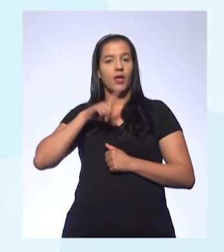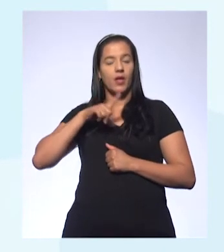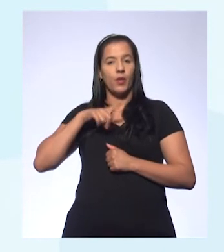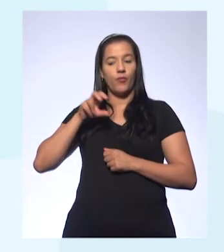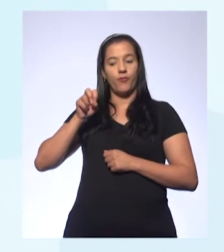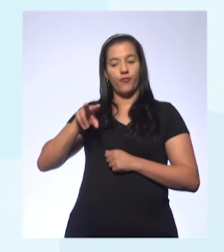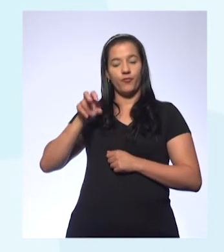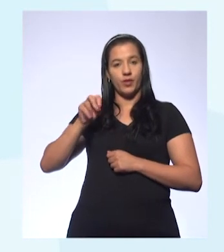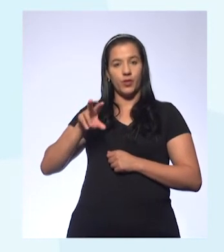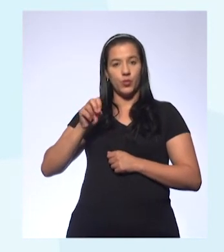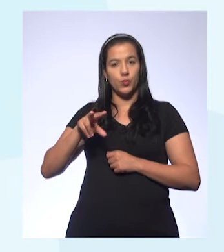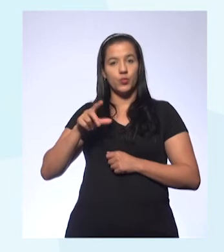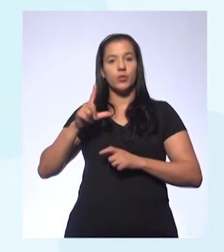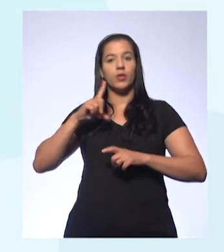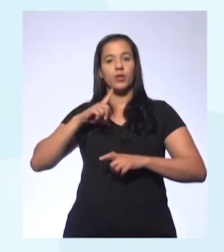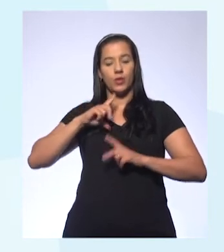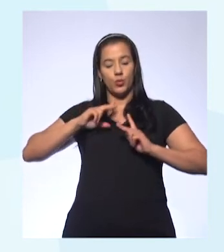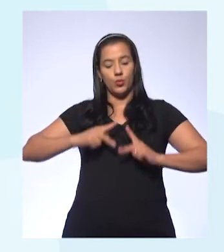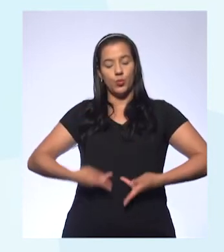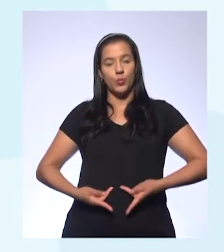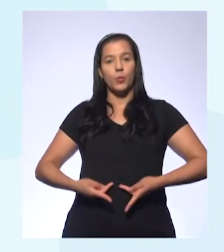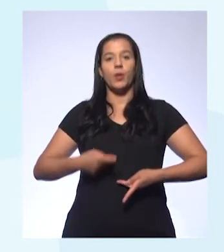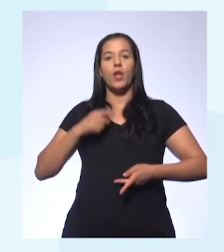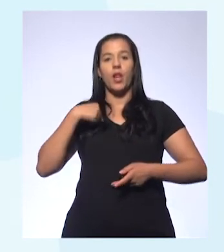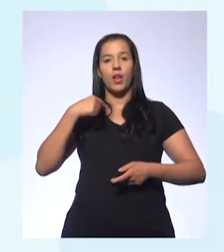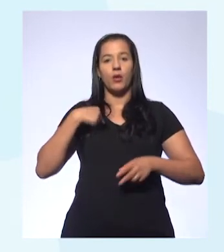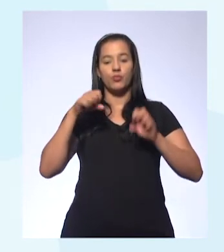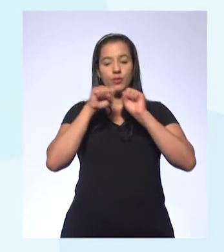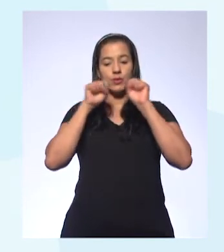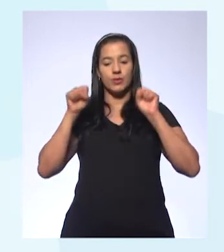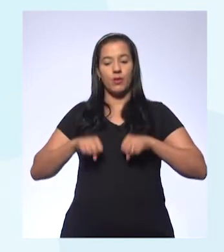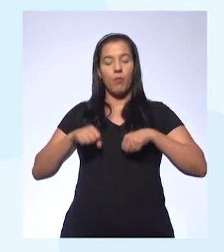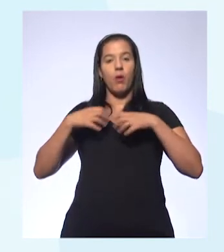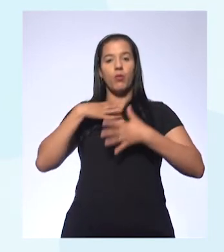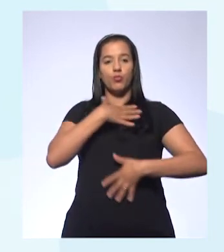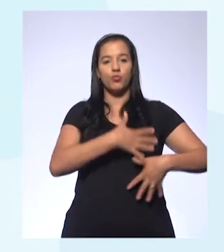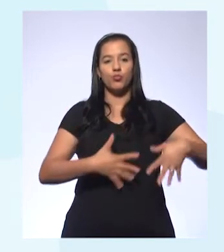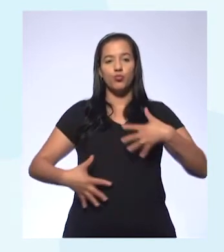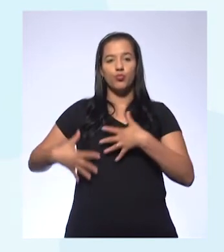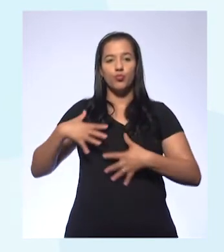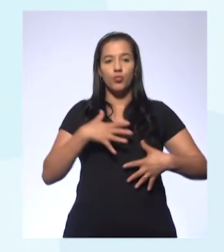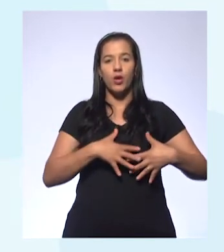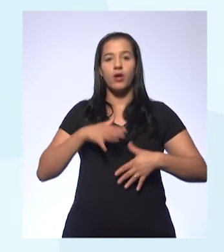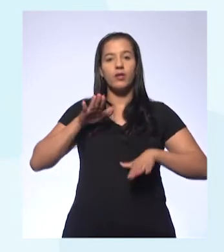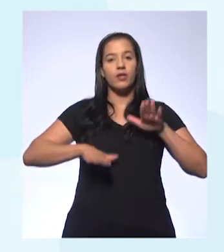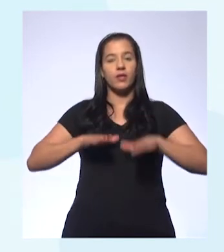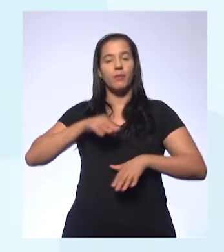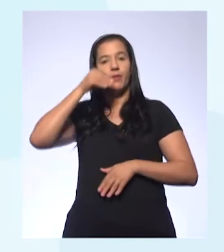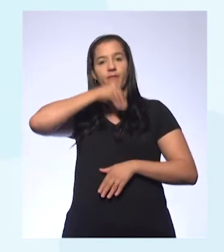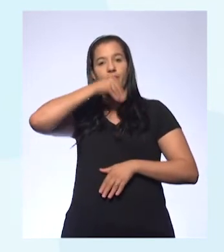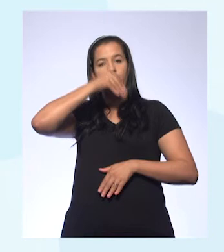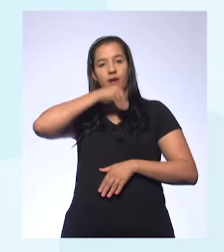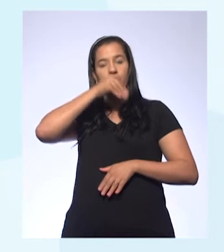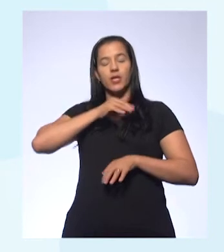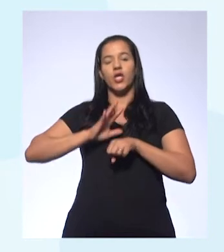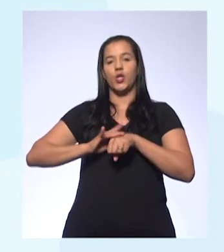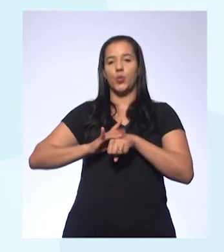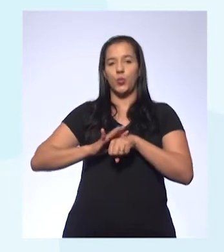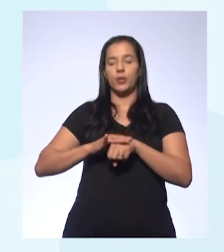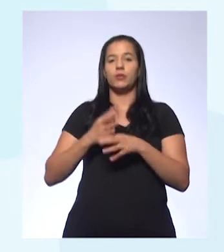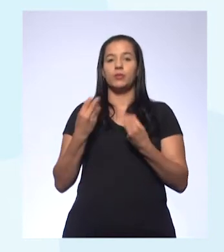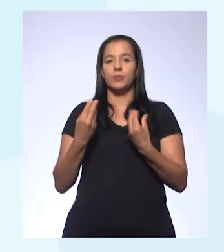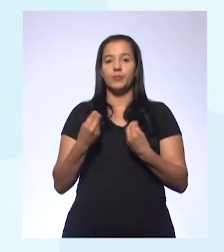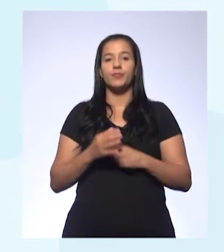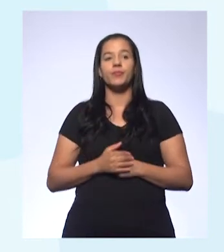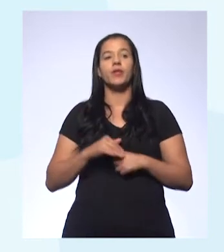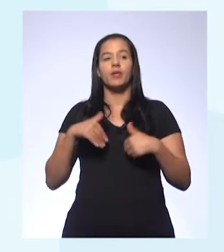seres humanos. Ele ataca o sistema imunológico, causando seu mau funcionamento e tornando a pessoa muito doente, né? Daí